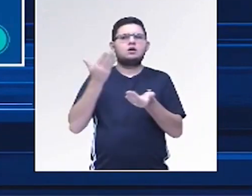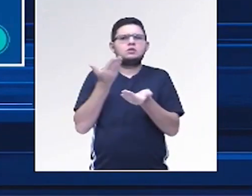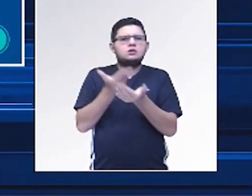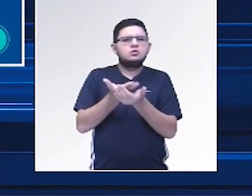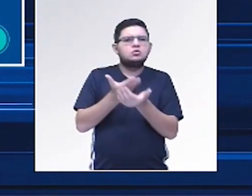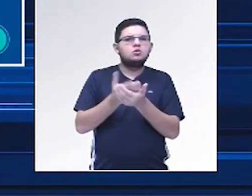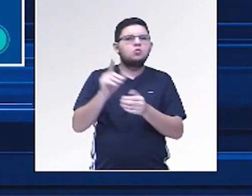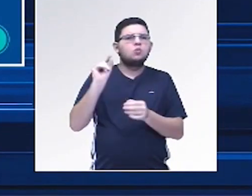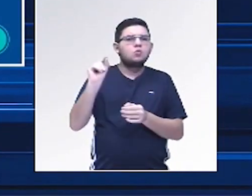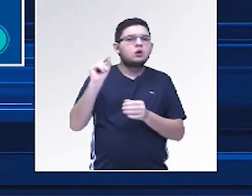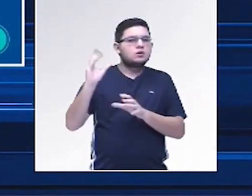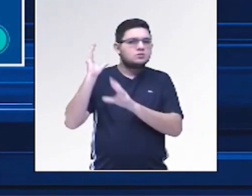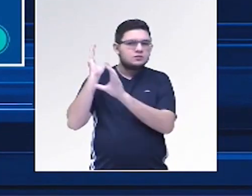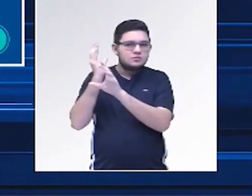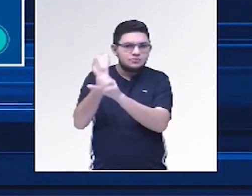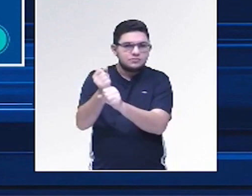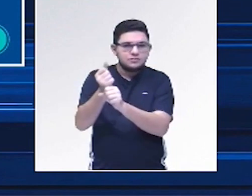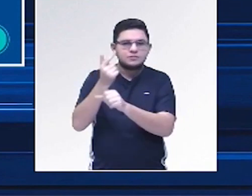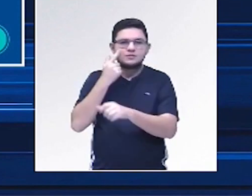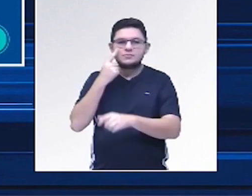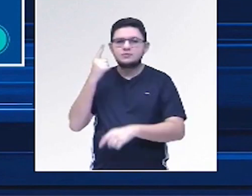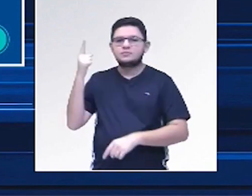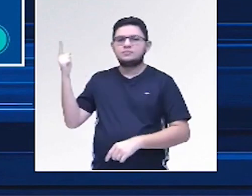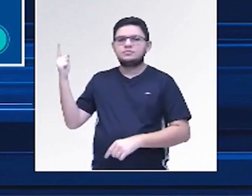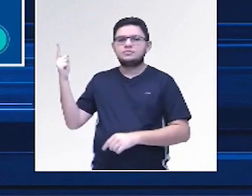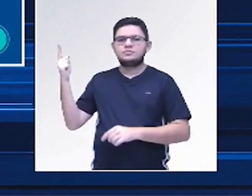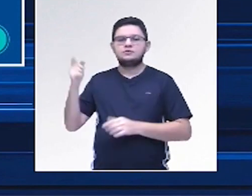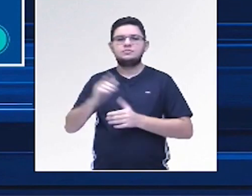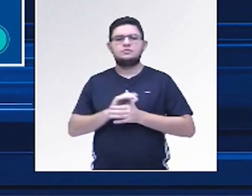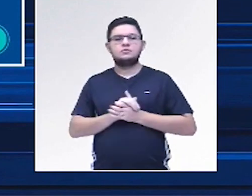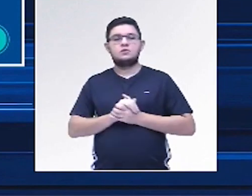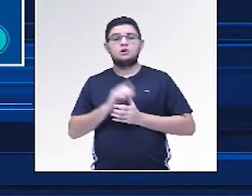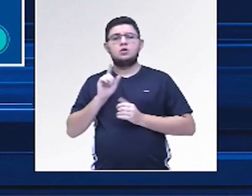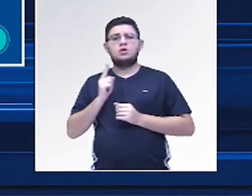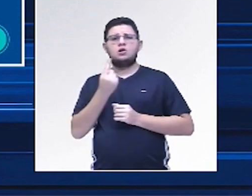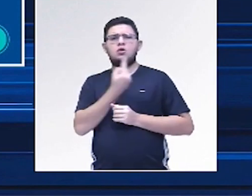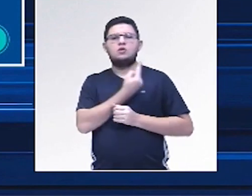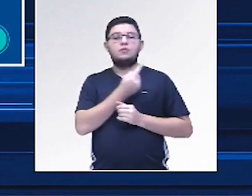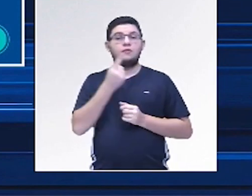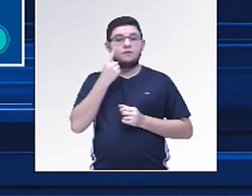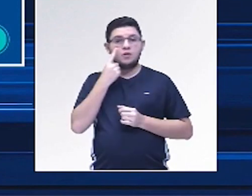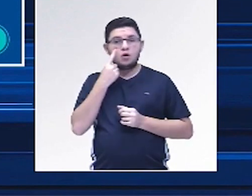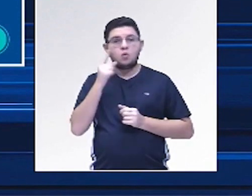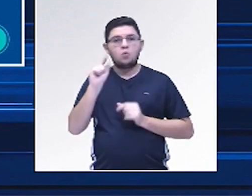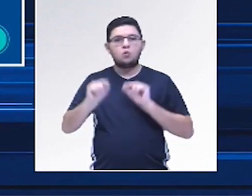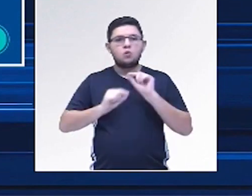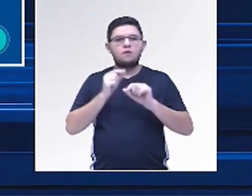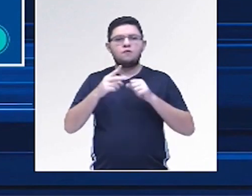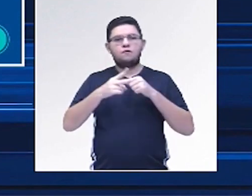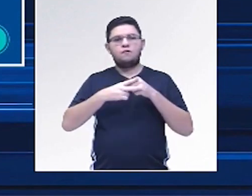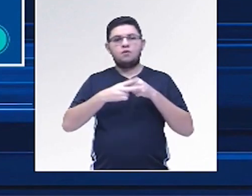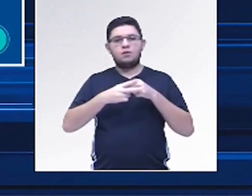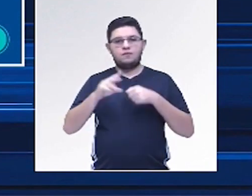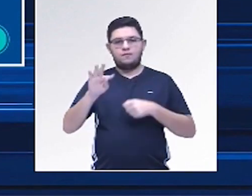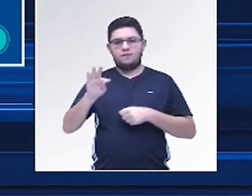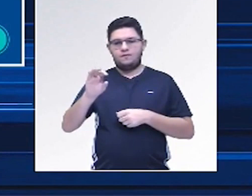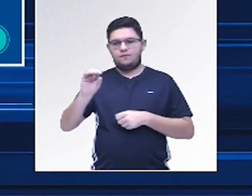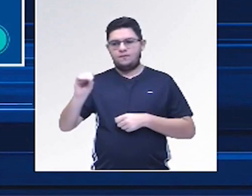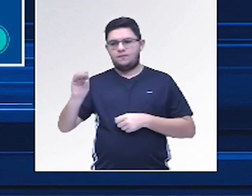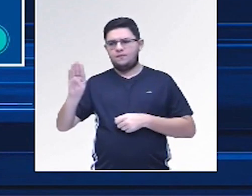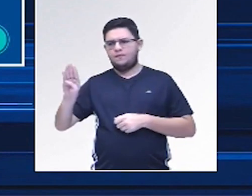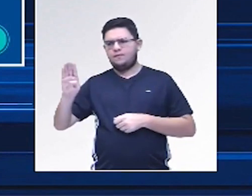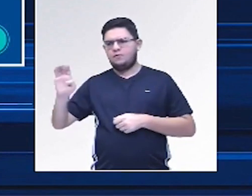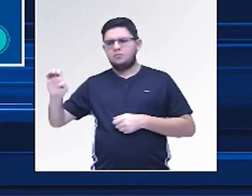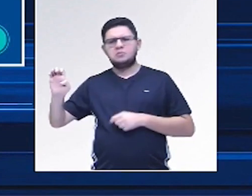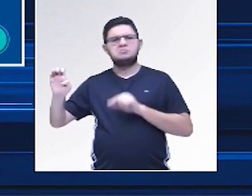ontem nós vimos o verbo to be, né? A teacher Chris comentou com vocês. Para que nós usamos esse verbo? Para falar de nós